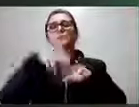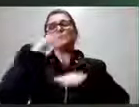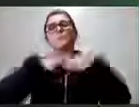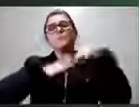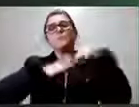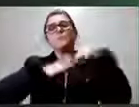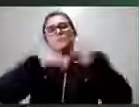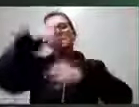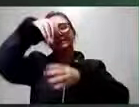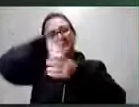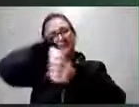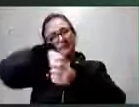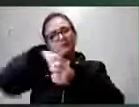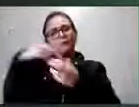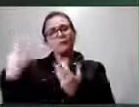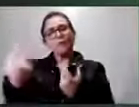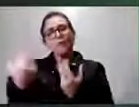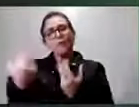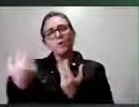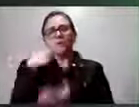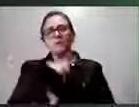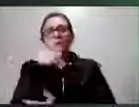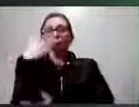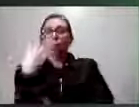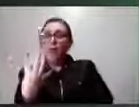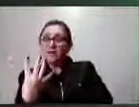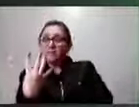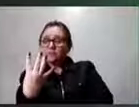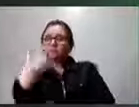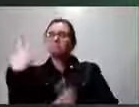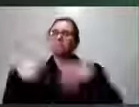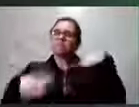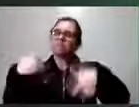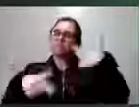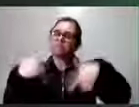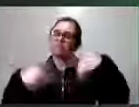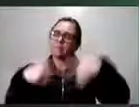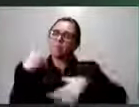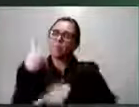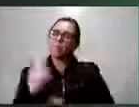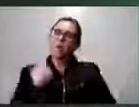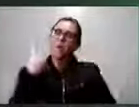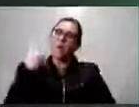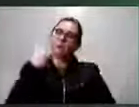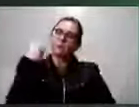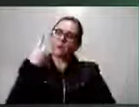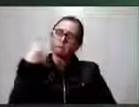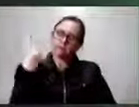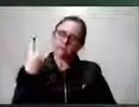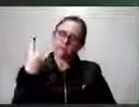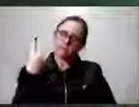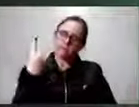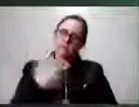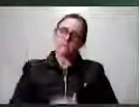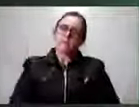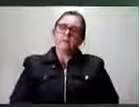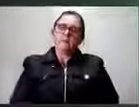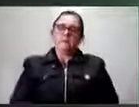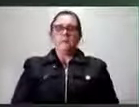dentro da mesma articulação, tem 4 articulações que trabalham como uma única unidade.